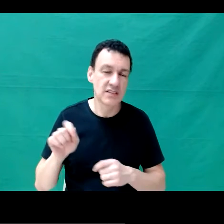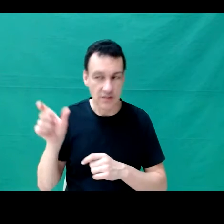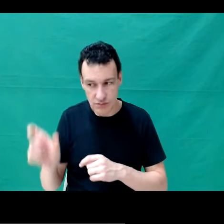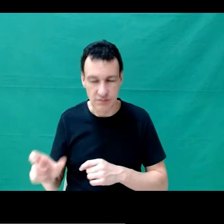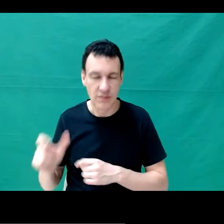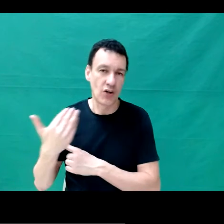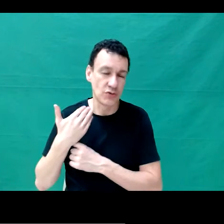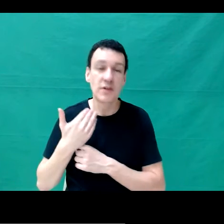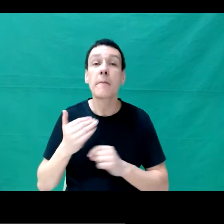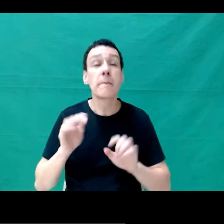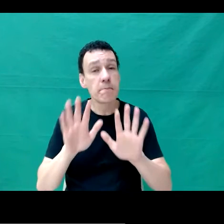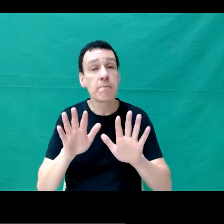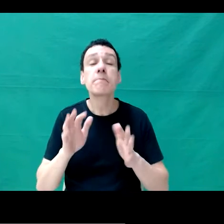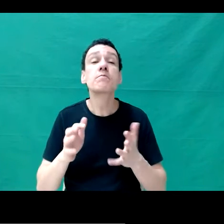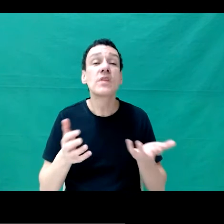que eu tenho,